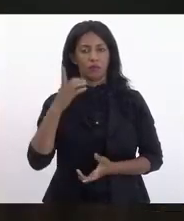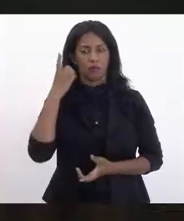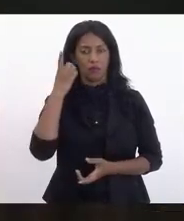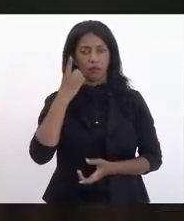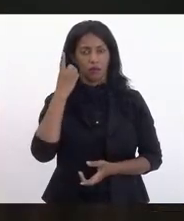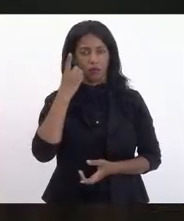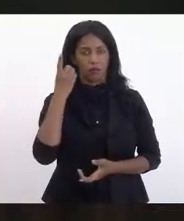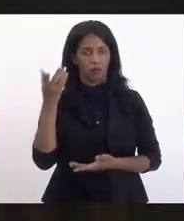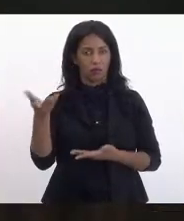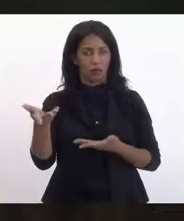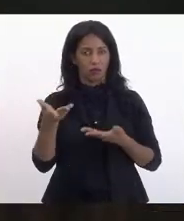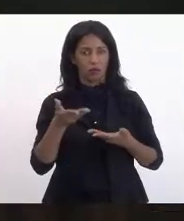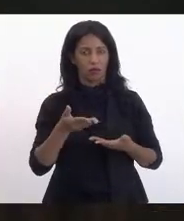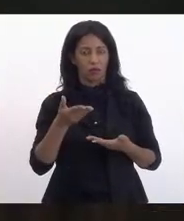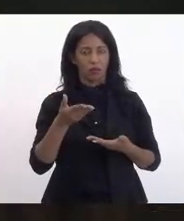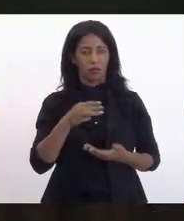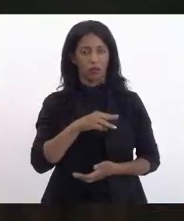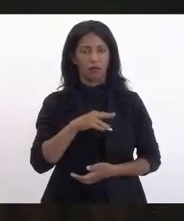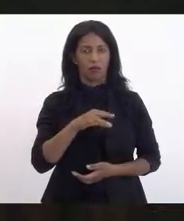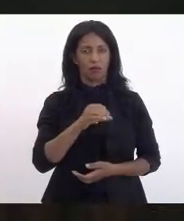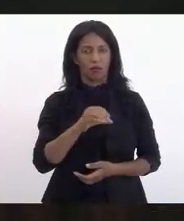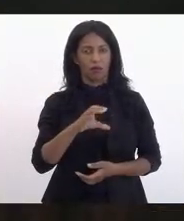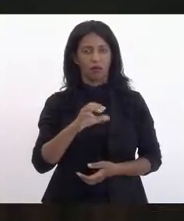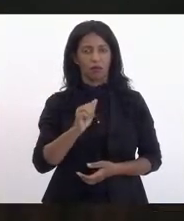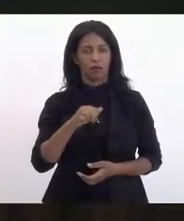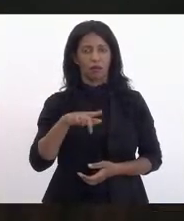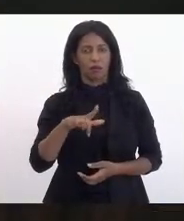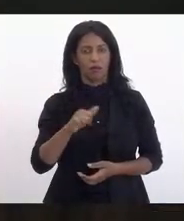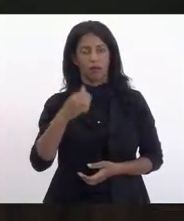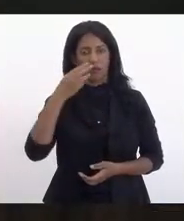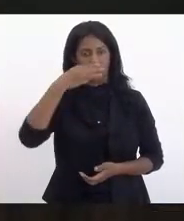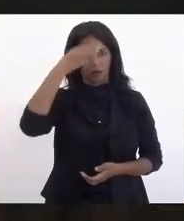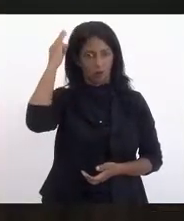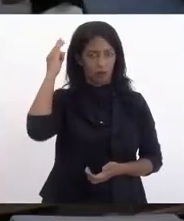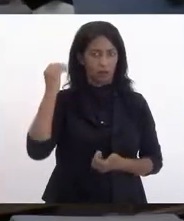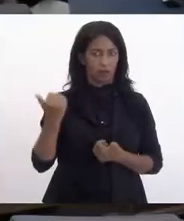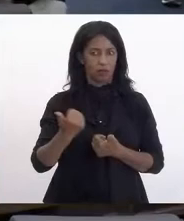Controle, deputado Márcio Canella, deputado Márcio Pacheco.